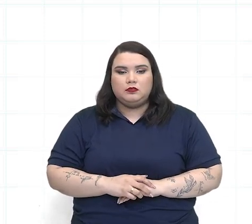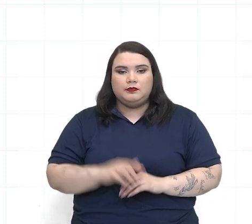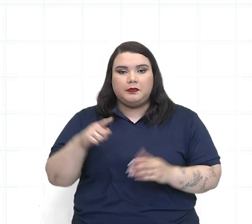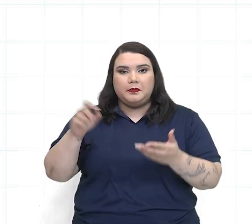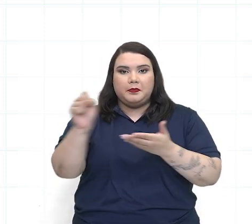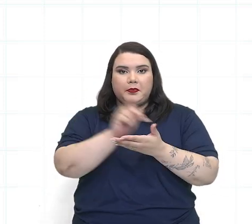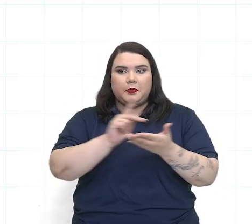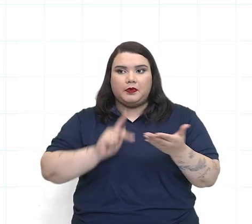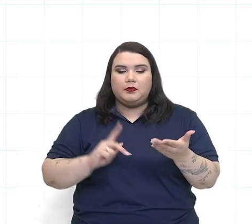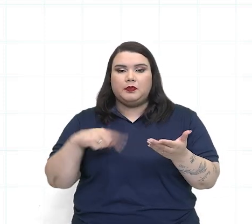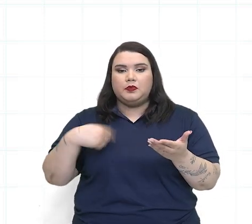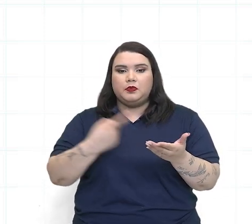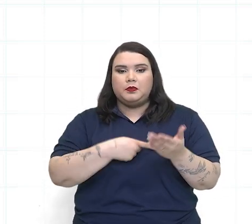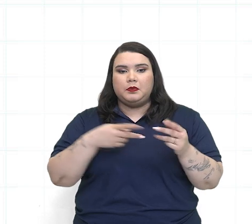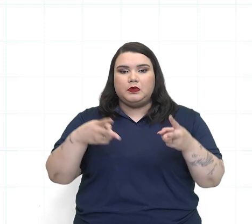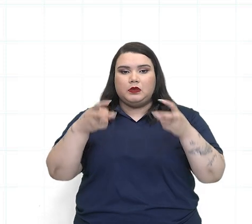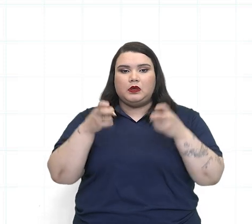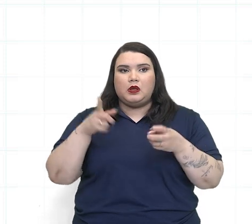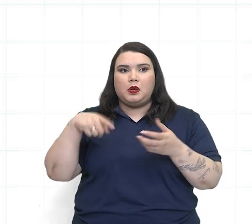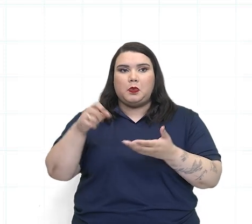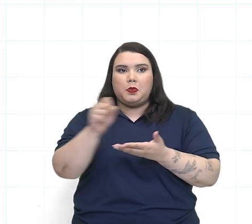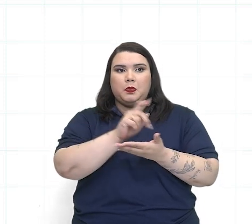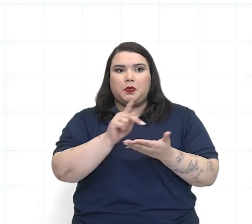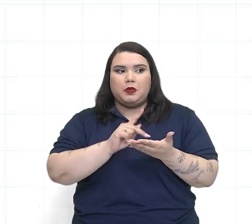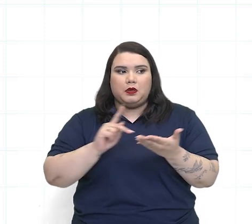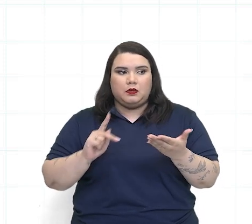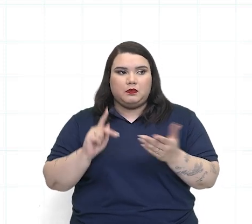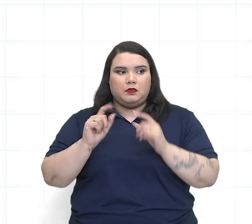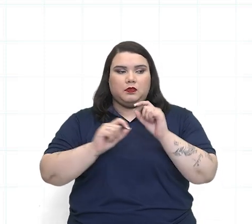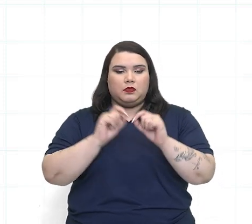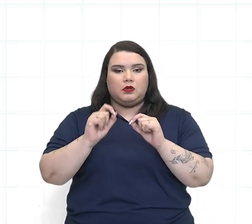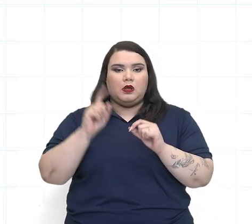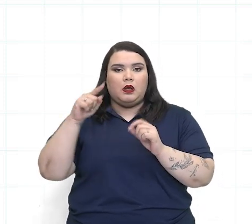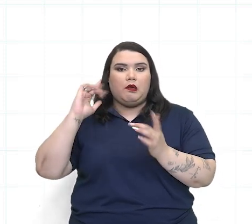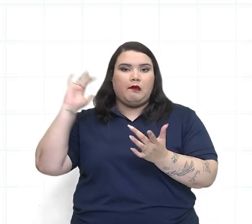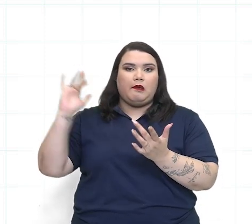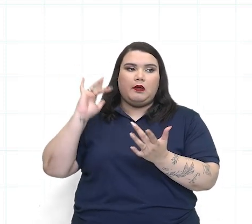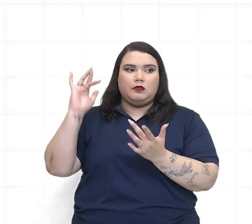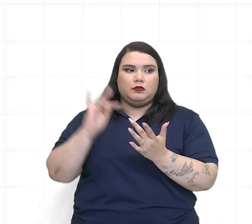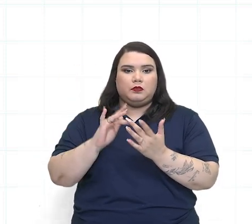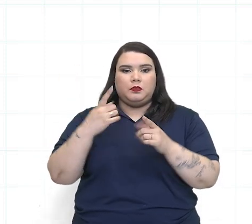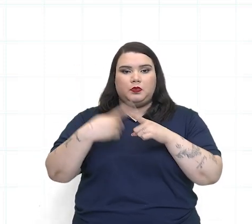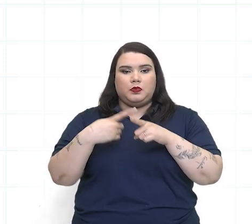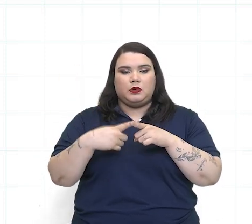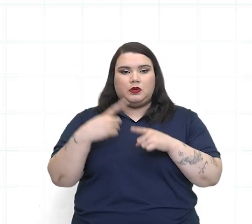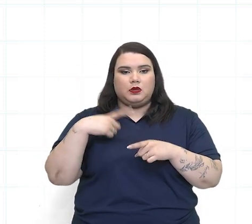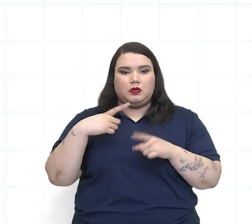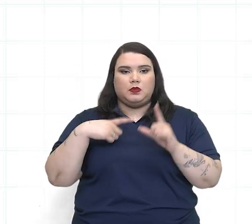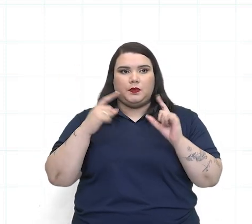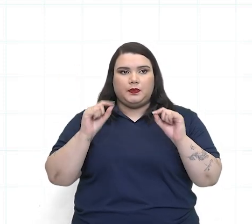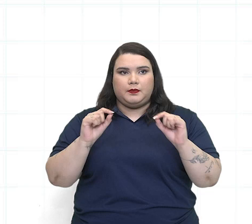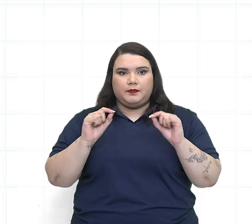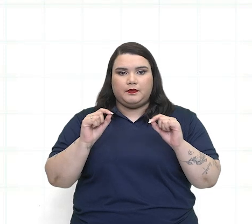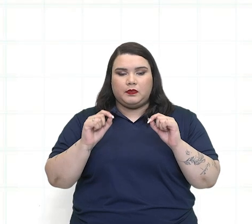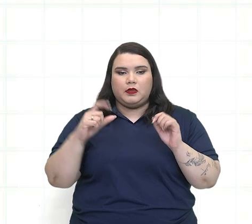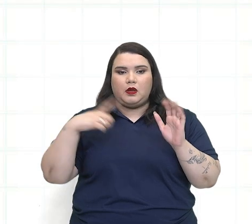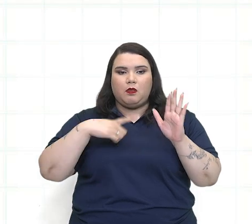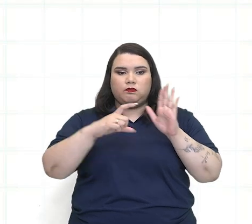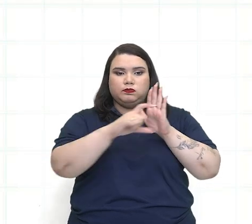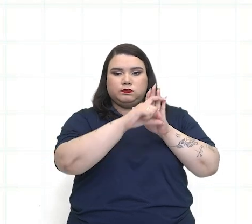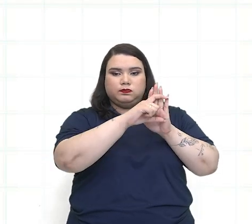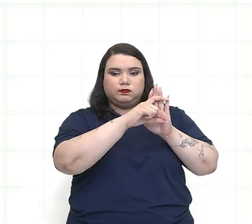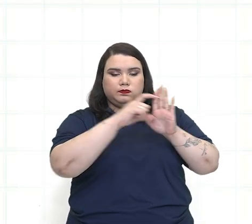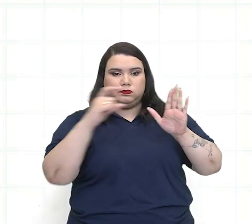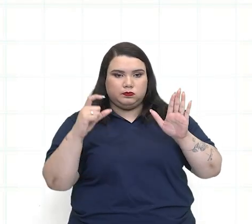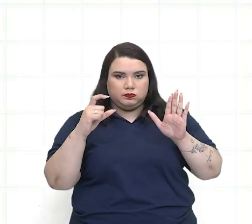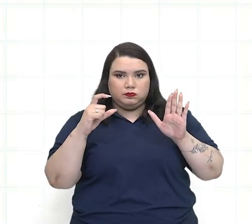nesse poema a gente observa que ele é um poema clássico, porque ele é composto de estrofes, né? Como